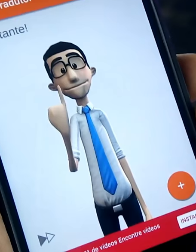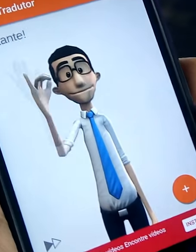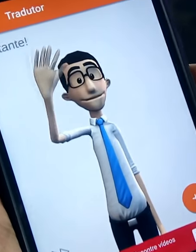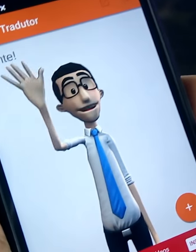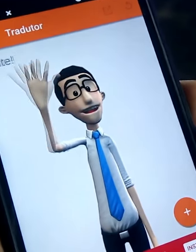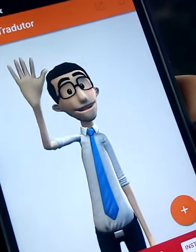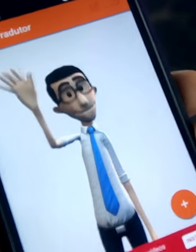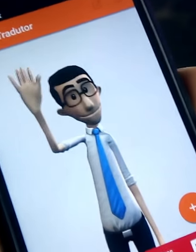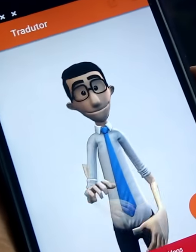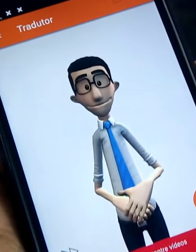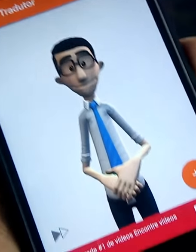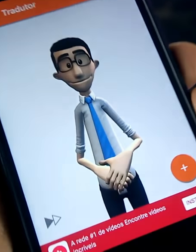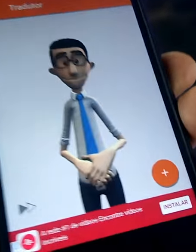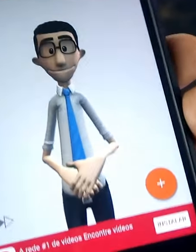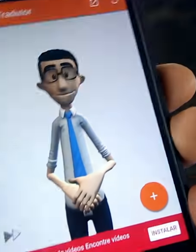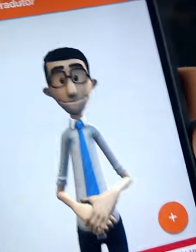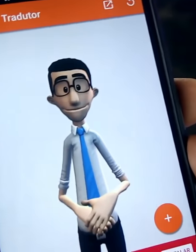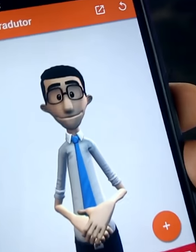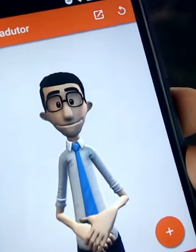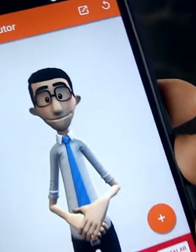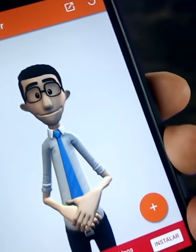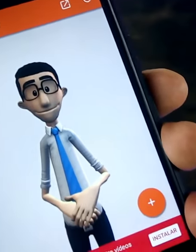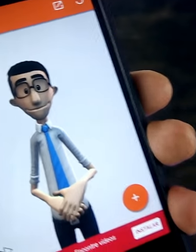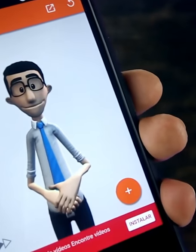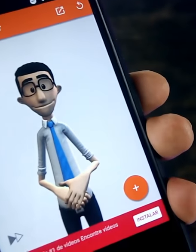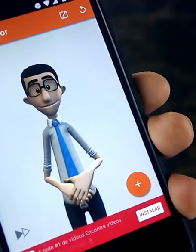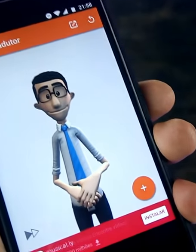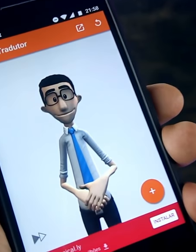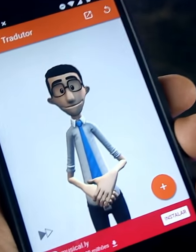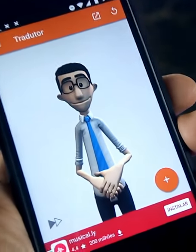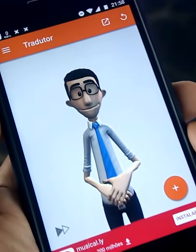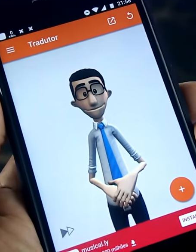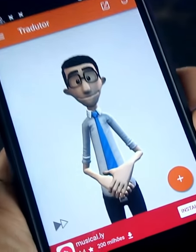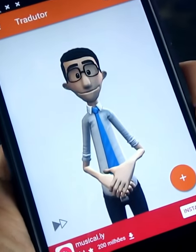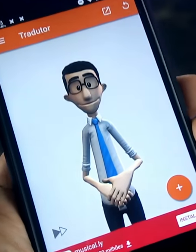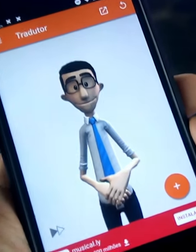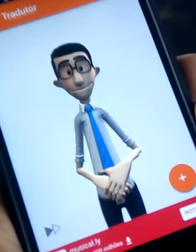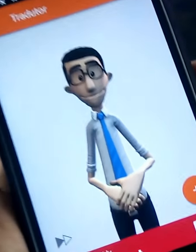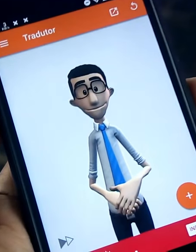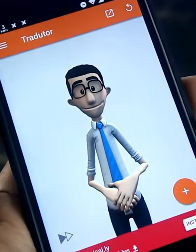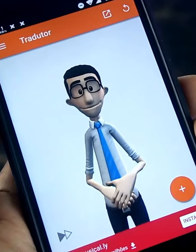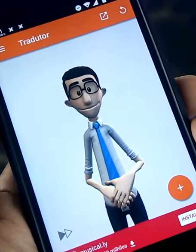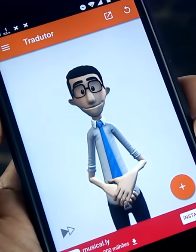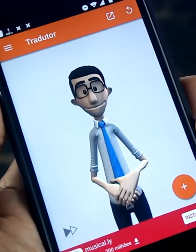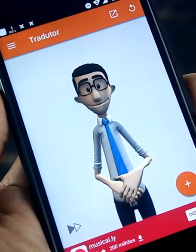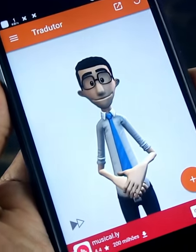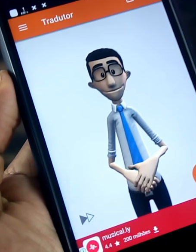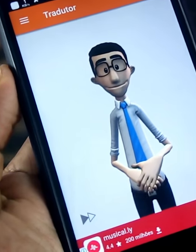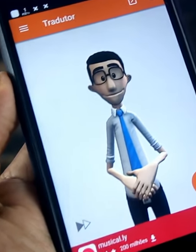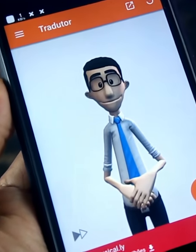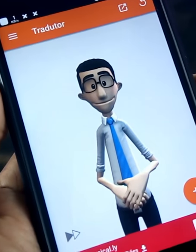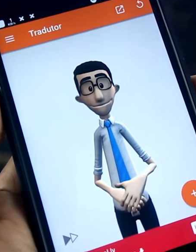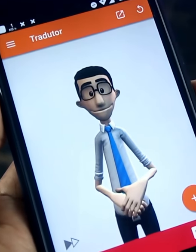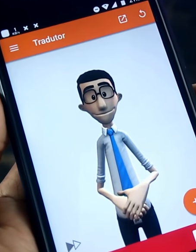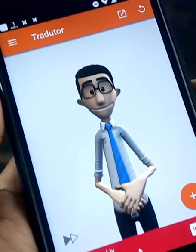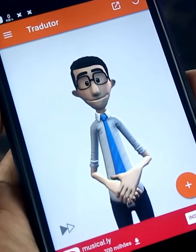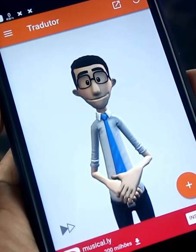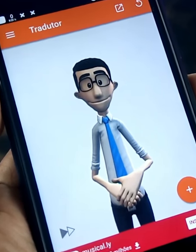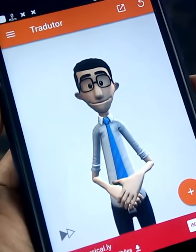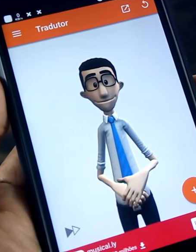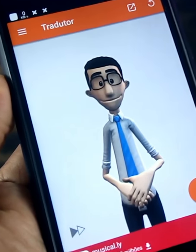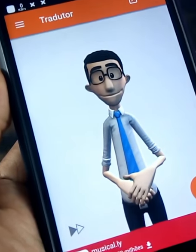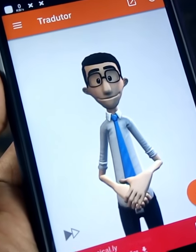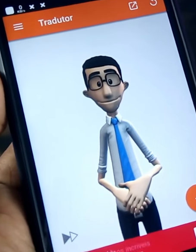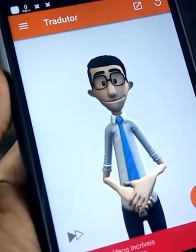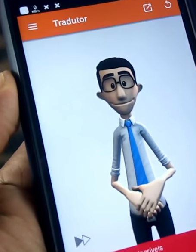Hugo, né? Tá, como eu estava falando, pessoal, a única desvantagem que eu achei desse aplicativo aqui é o fato de que ele é online. Você precisa de internet para ele poder